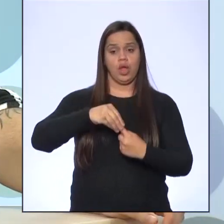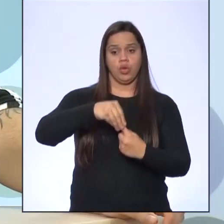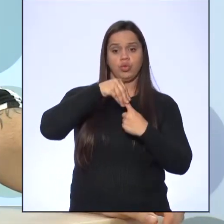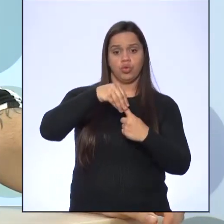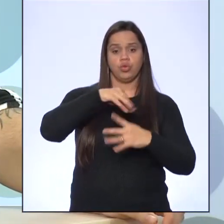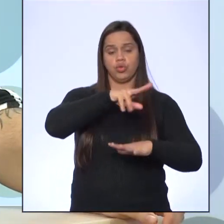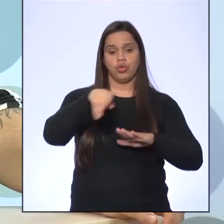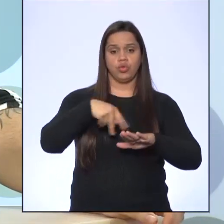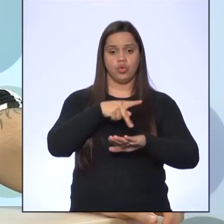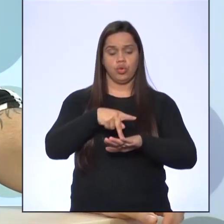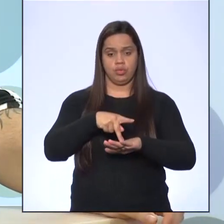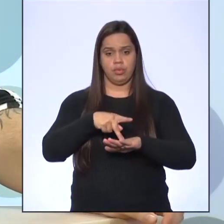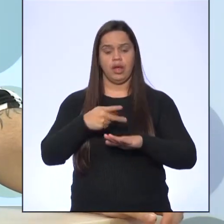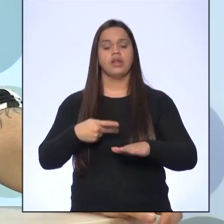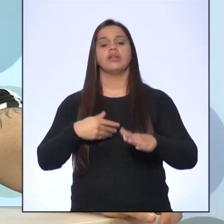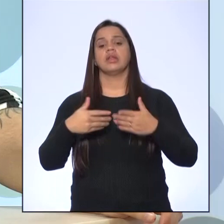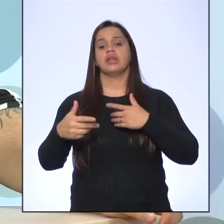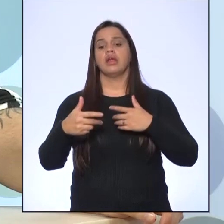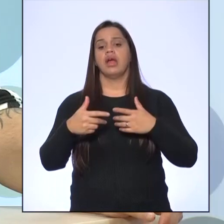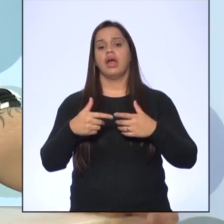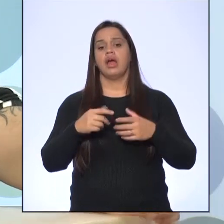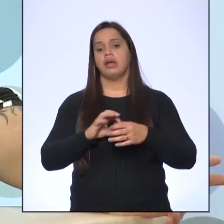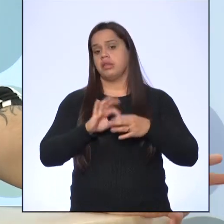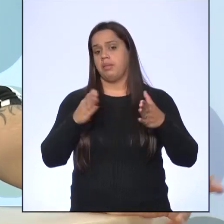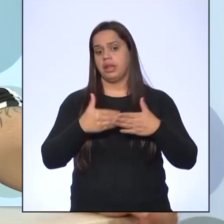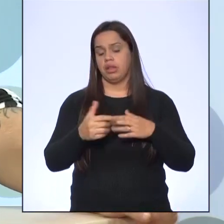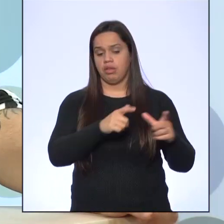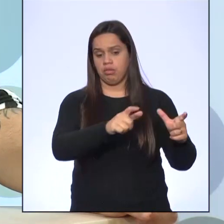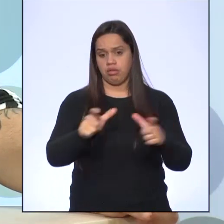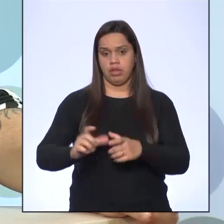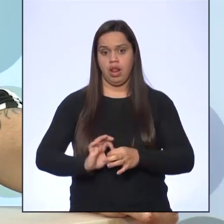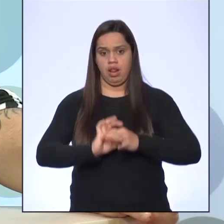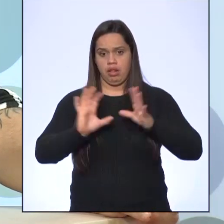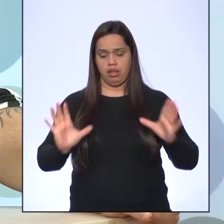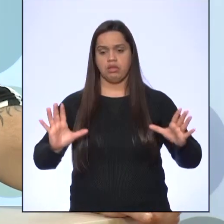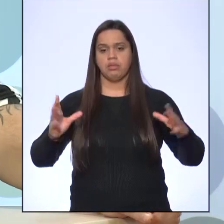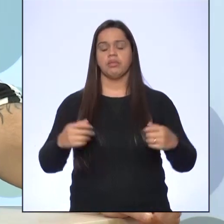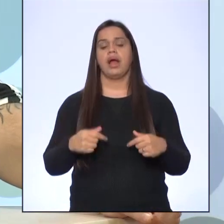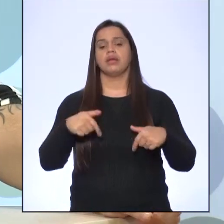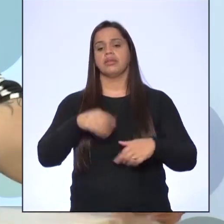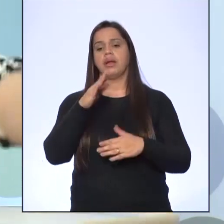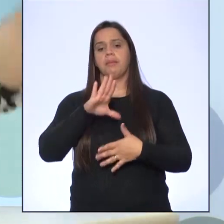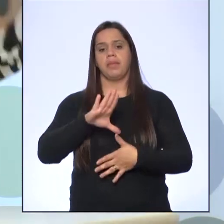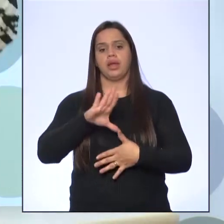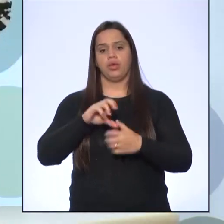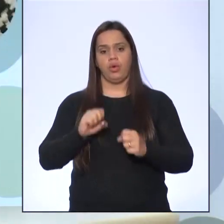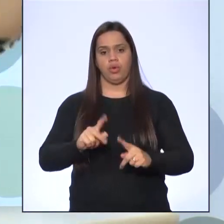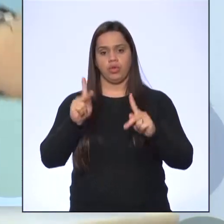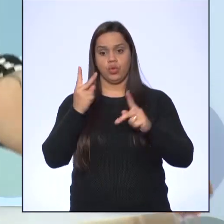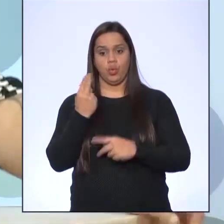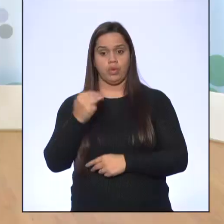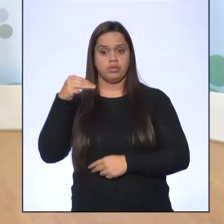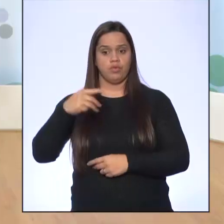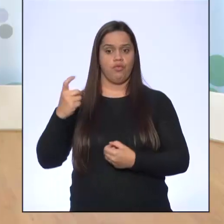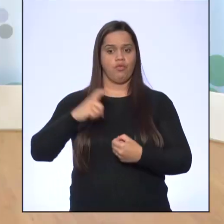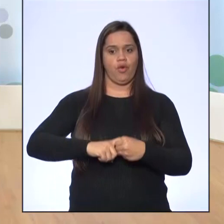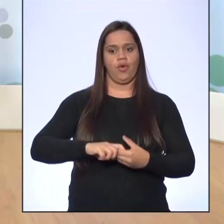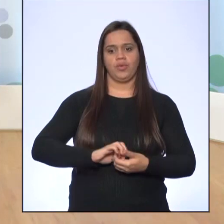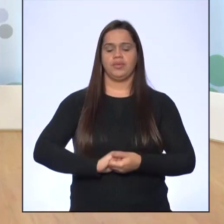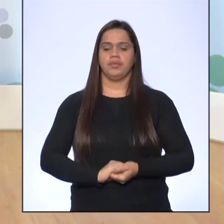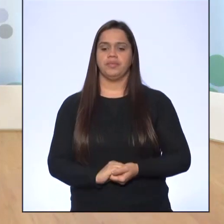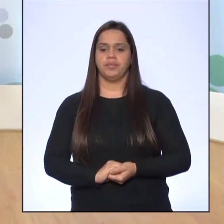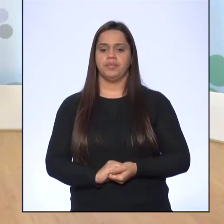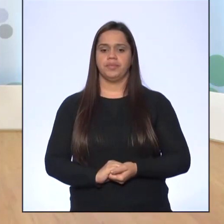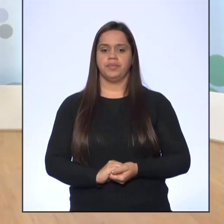essas nações independentes que estavam se tornando independentes nesse momento aqui na América. Tudo bem? 2 minutinhos, pessoal.